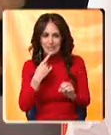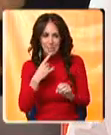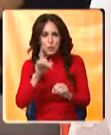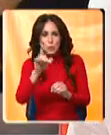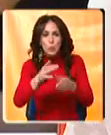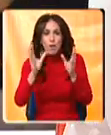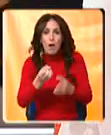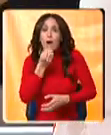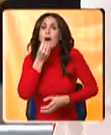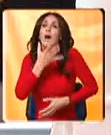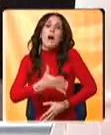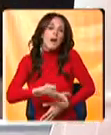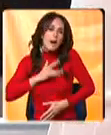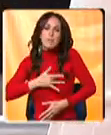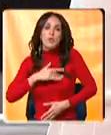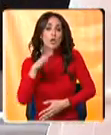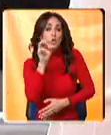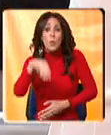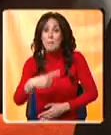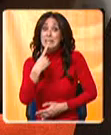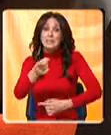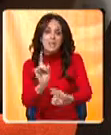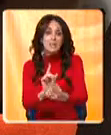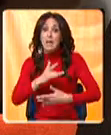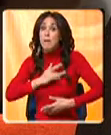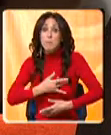Fanny tinha declarações de amor para com o João. Sim.